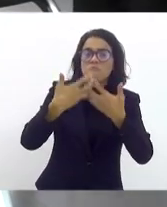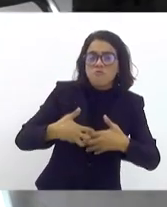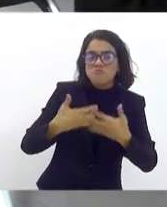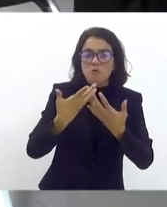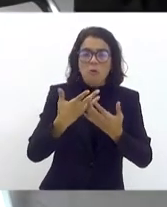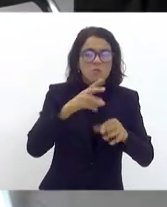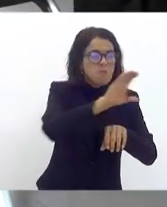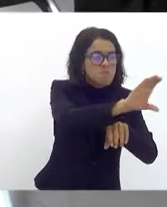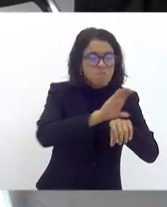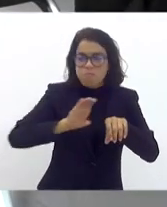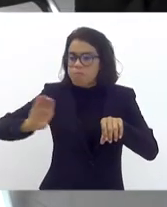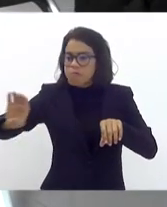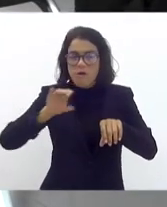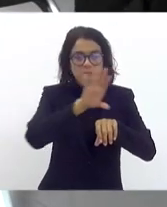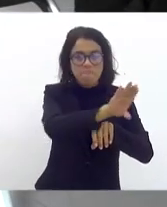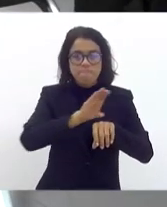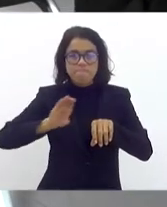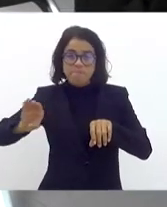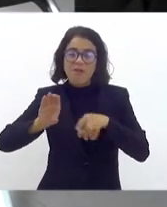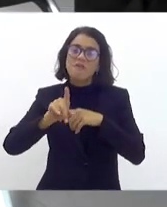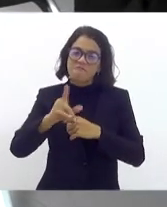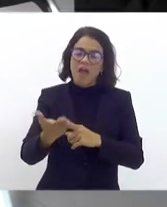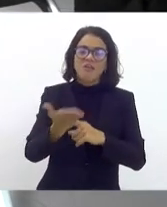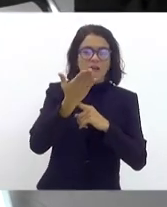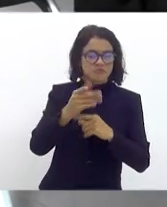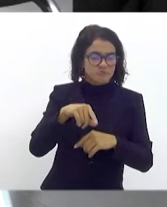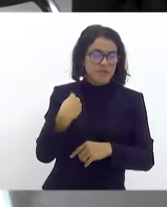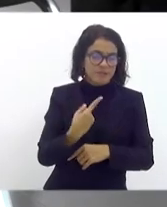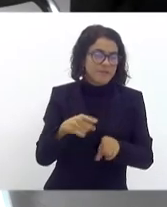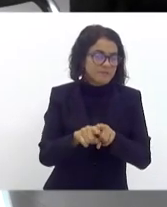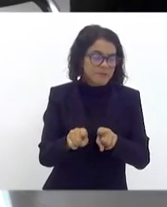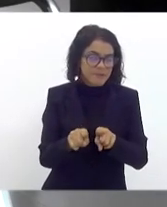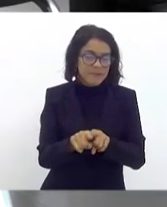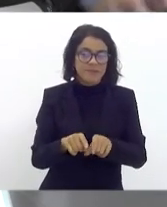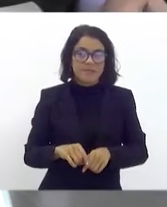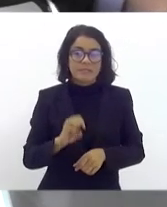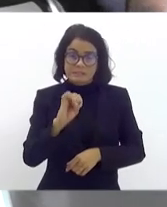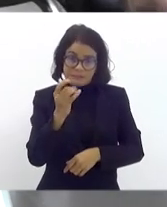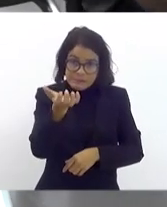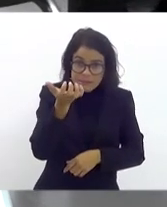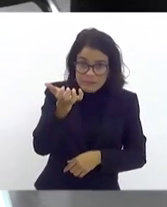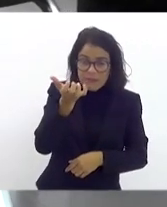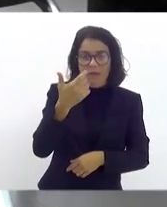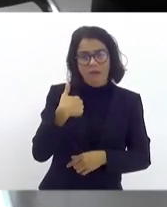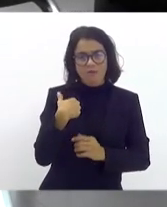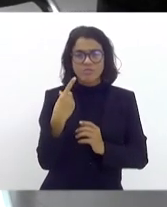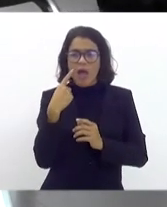repasse. Eu acho que as associações vão dar uma contribuição muito grande para essa CPI também. Perfeito. Se Vossa Excelência quiser, eu já faço o